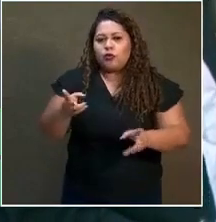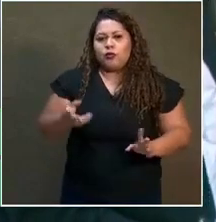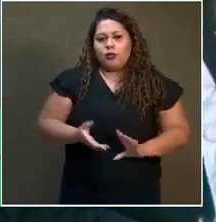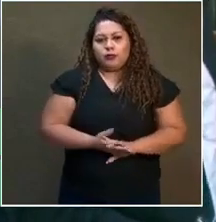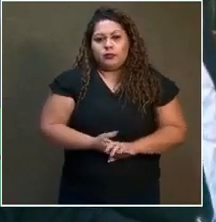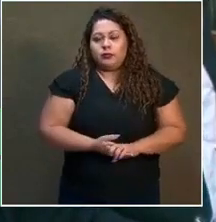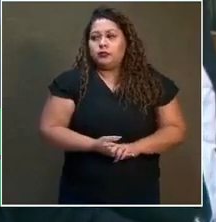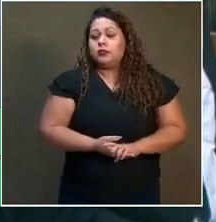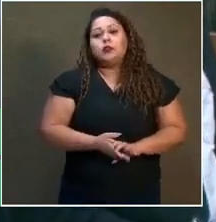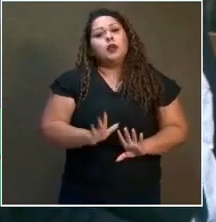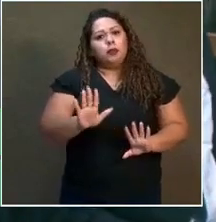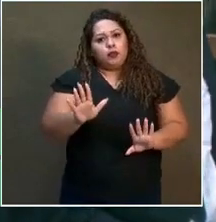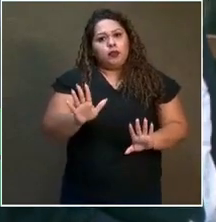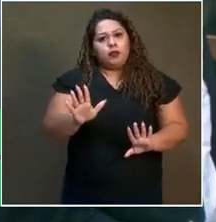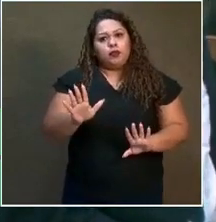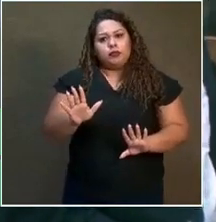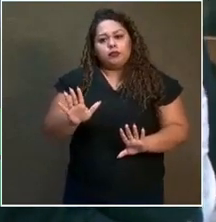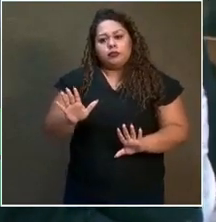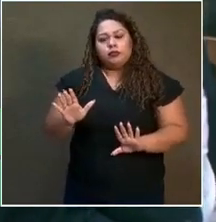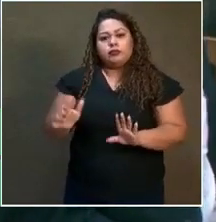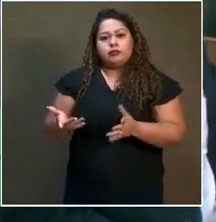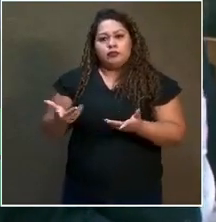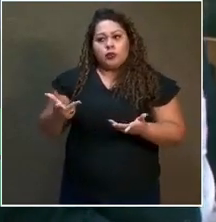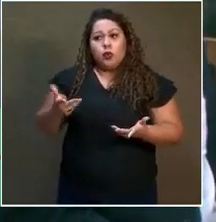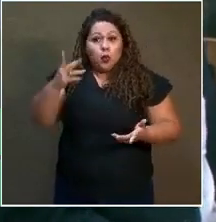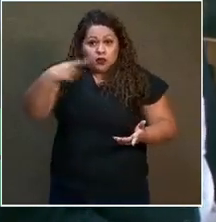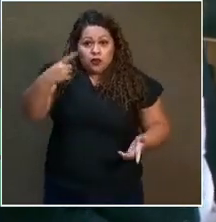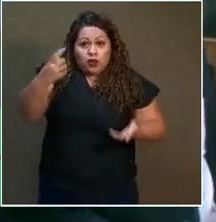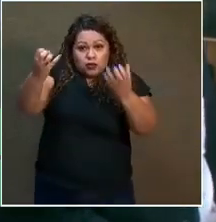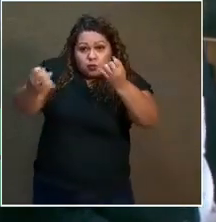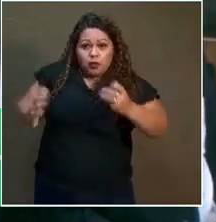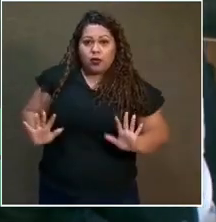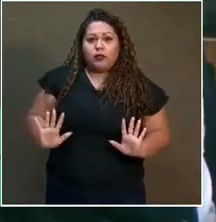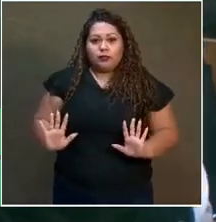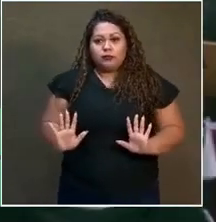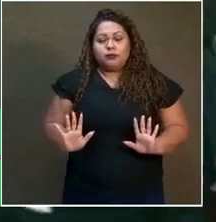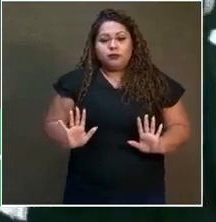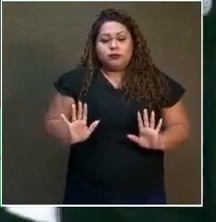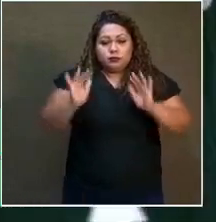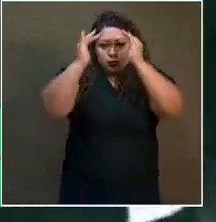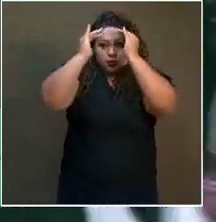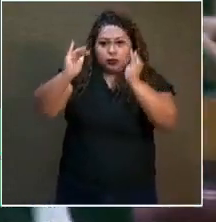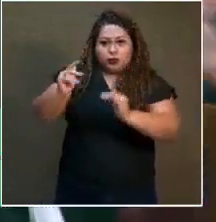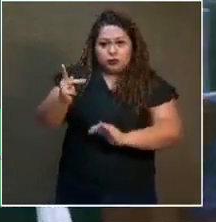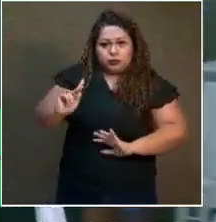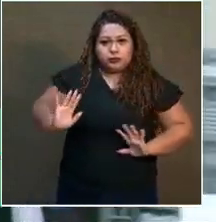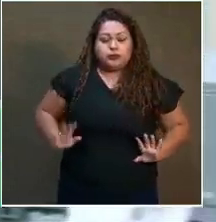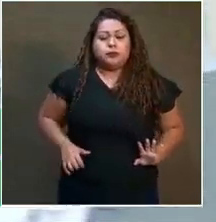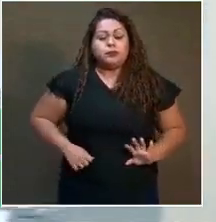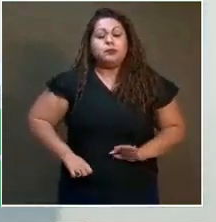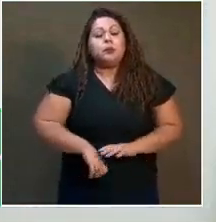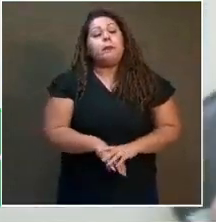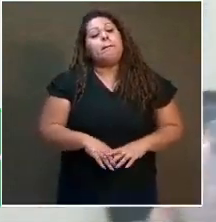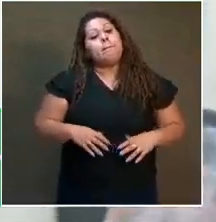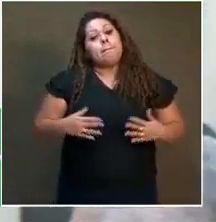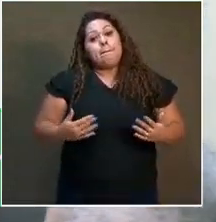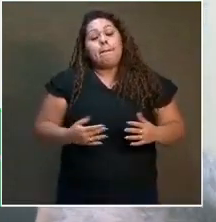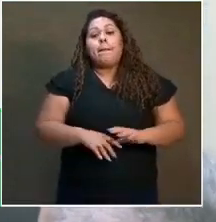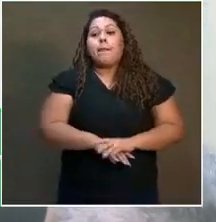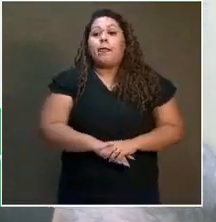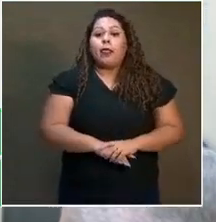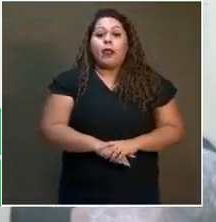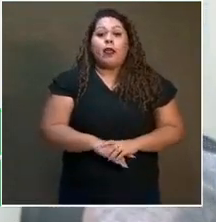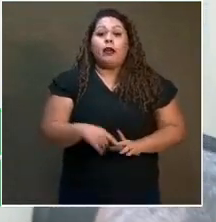por favor, obrigado, garanta a palavra do advogado. Obrigada, excelência. Obrigada, excelência. Doutores,